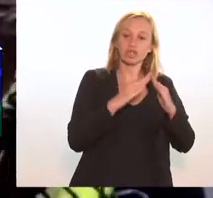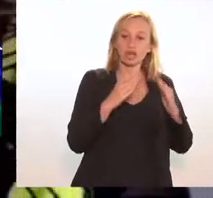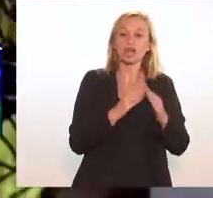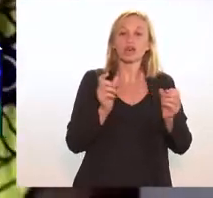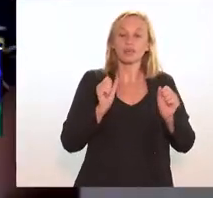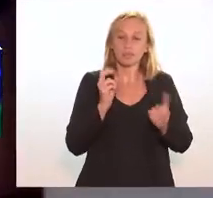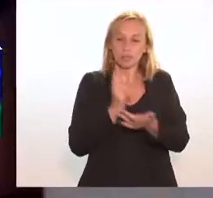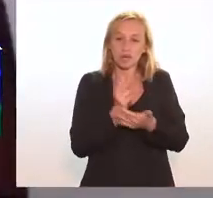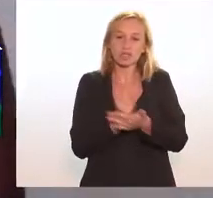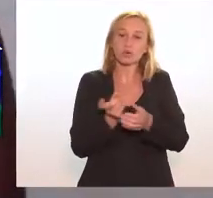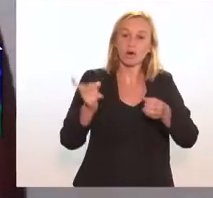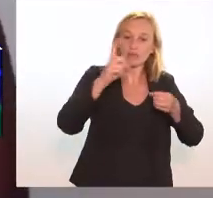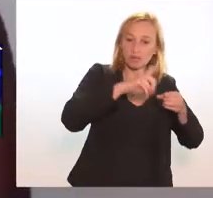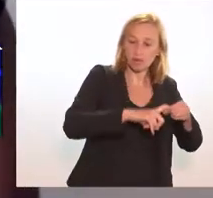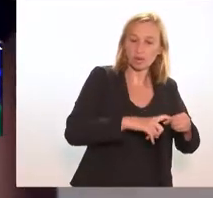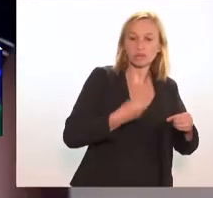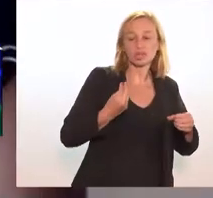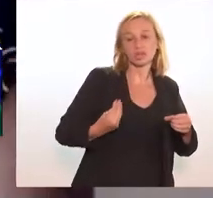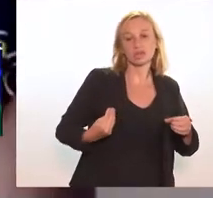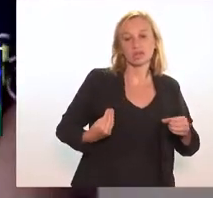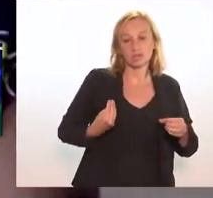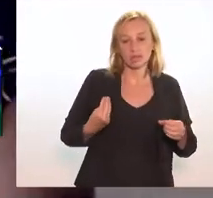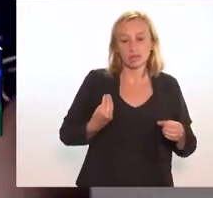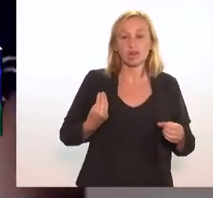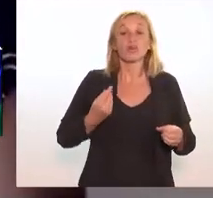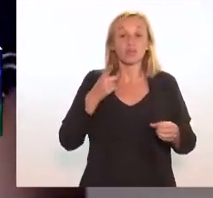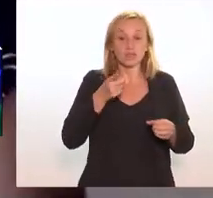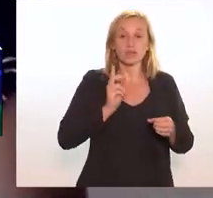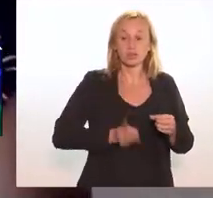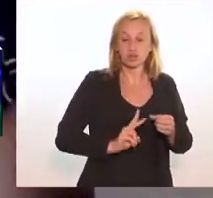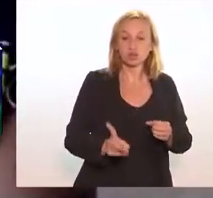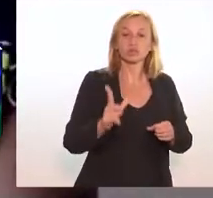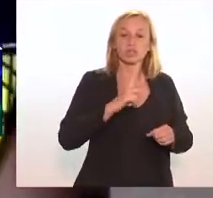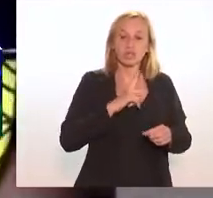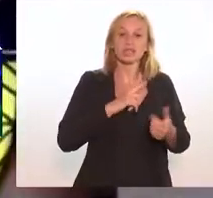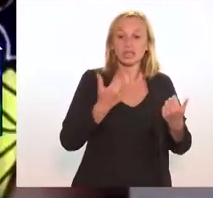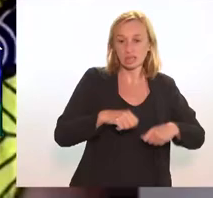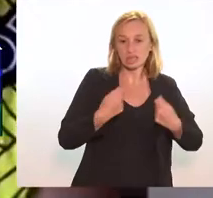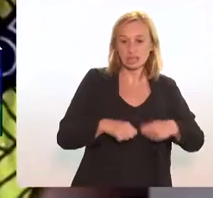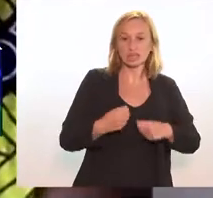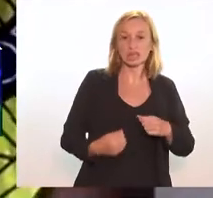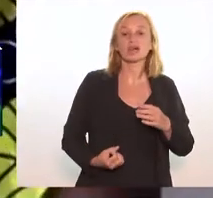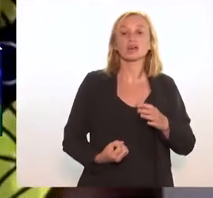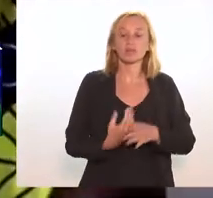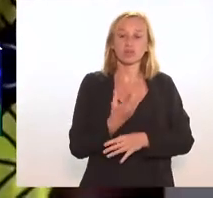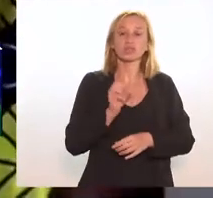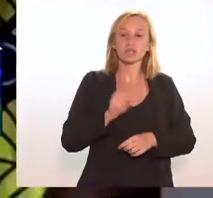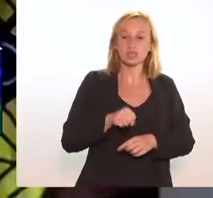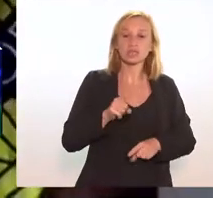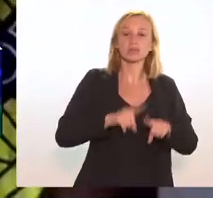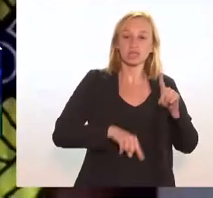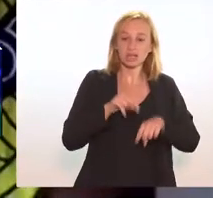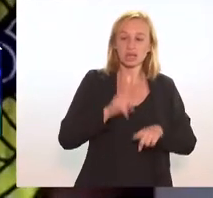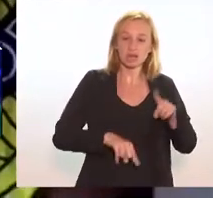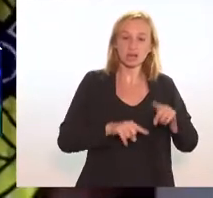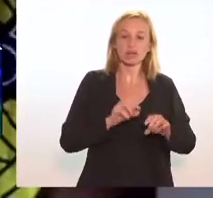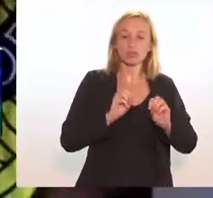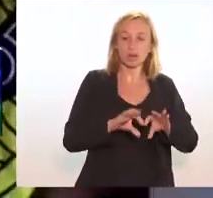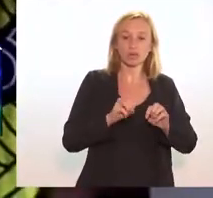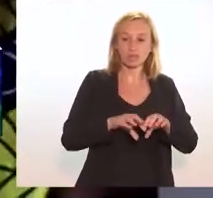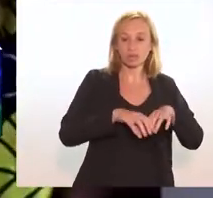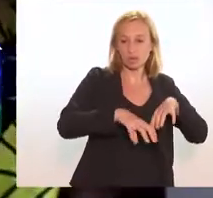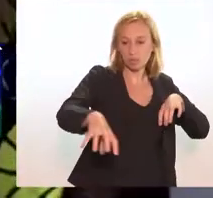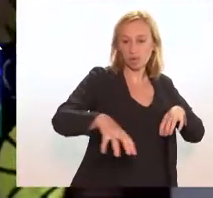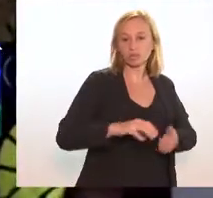volta presencial, a partir do rodízio, você continua tendo a necessidade de produzir, sim, material para o ensino